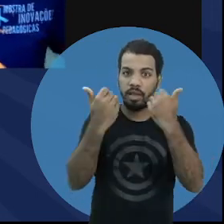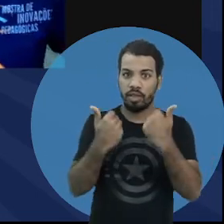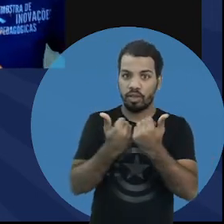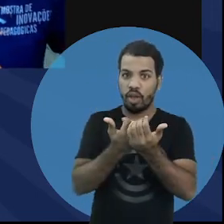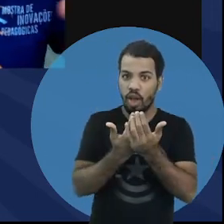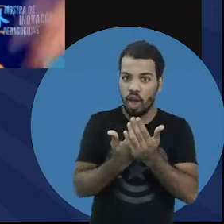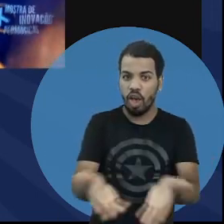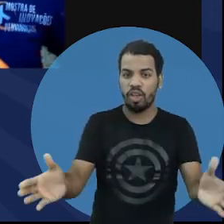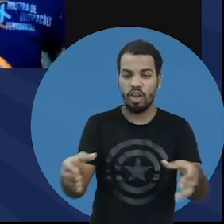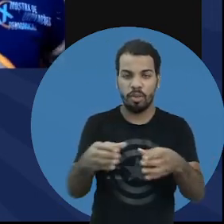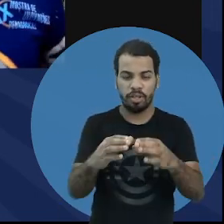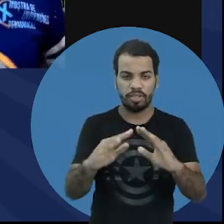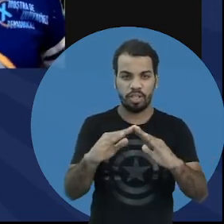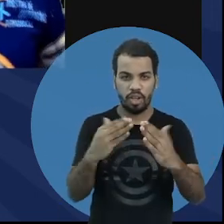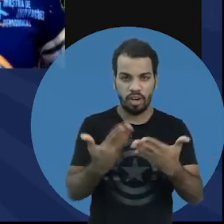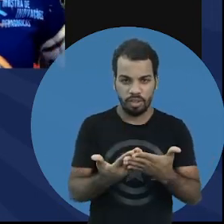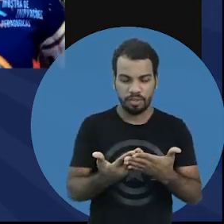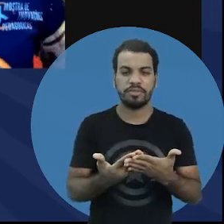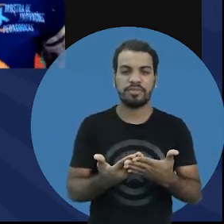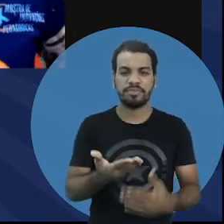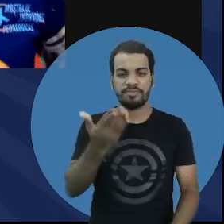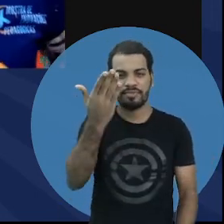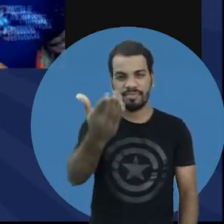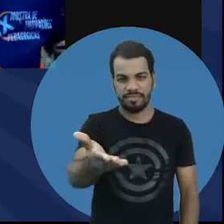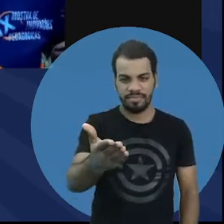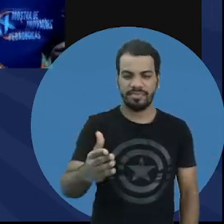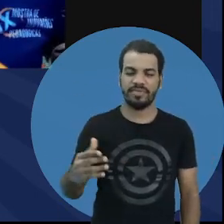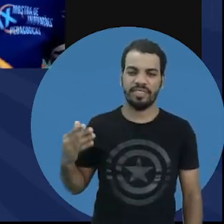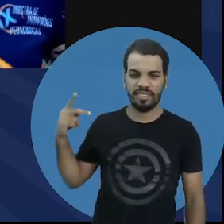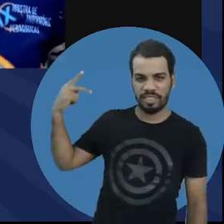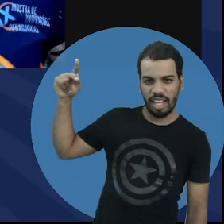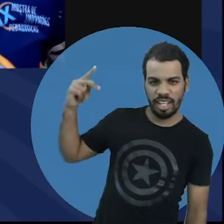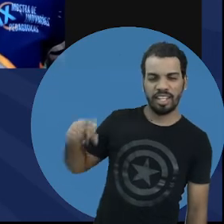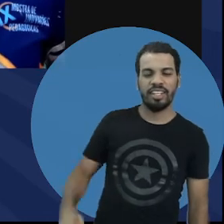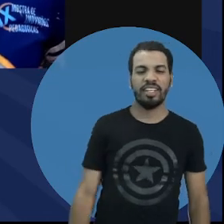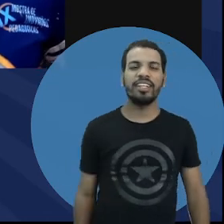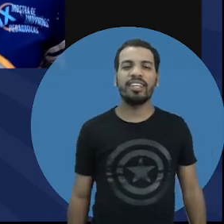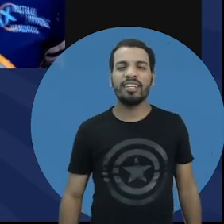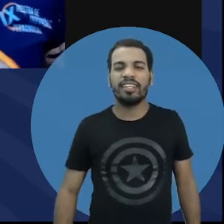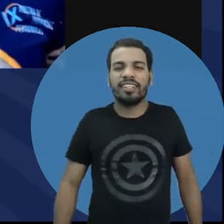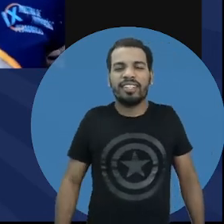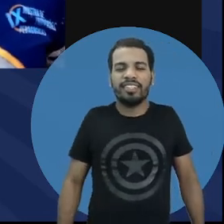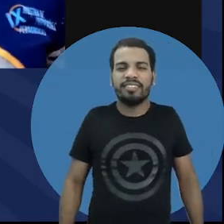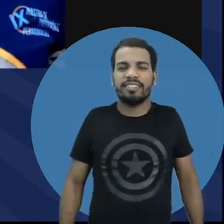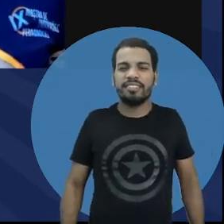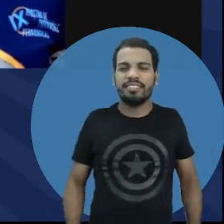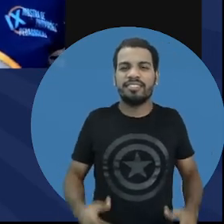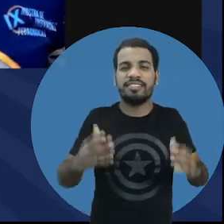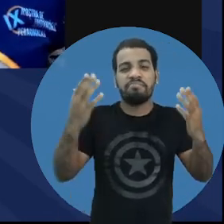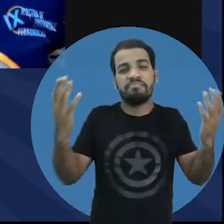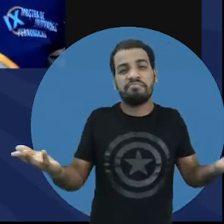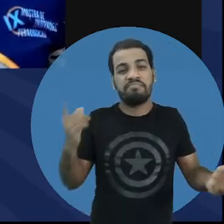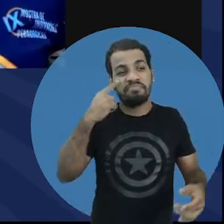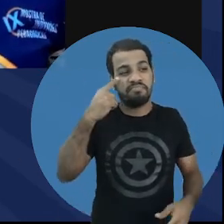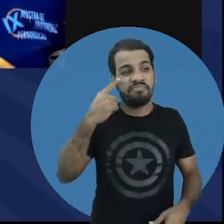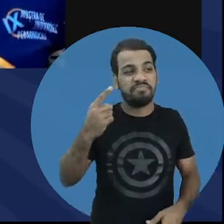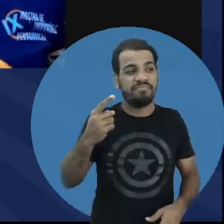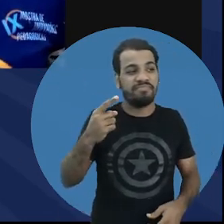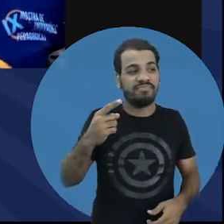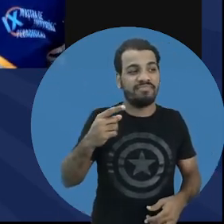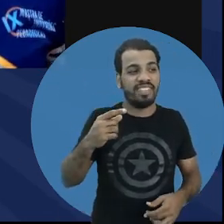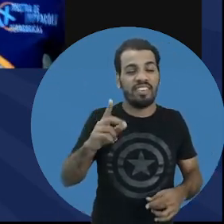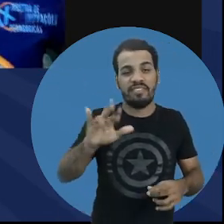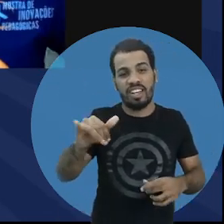comunidade escolar da EREM Severino Cordeiro, né? E breves dias a gente vai estar junto aí